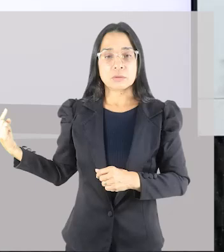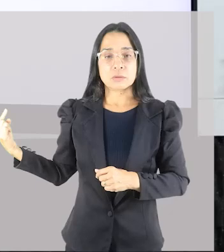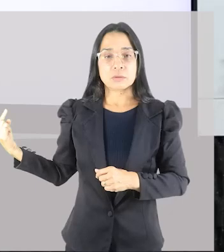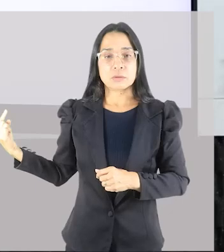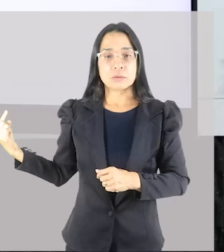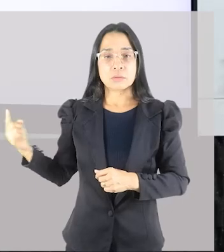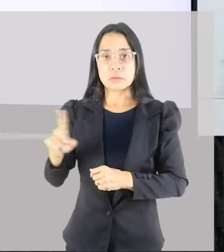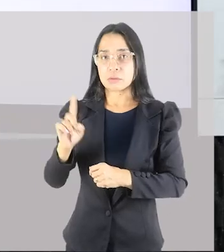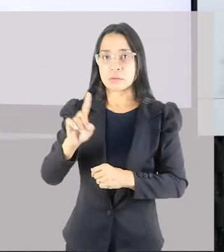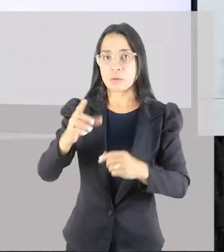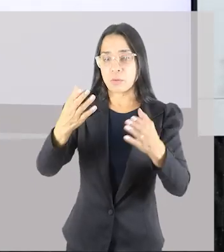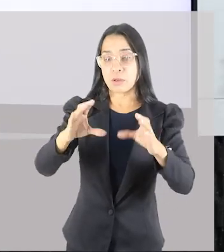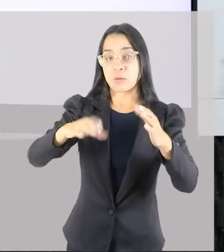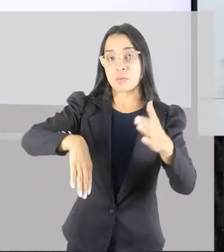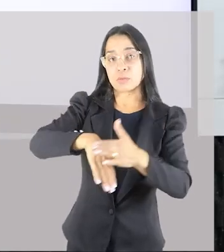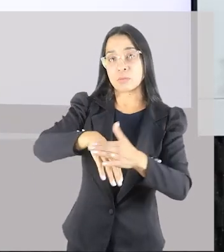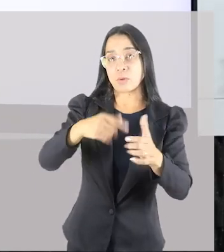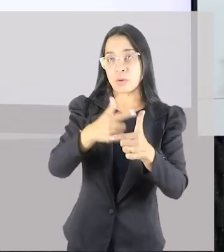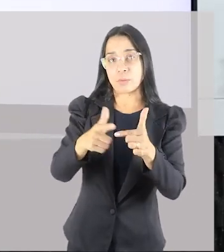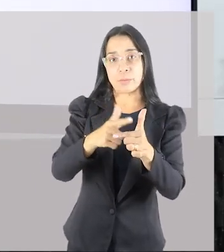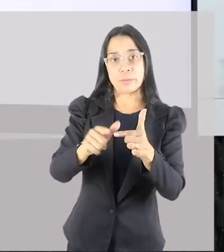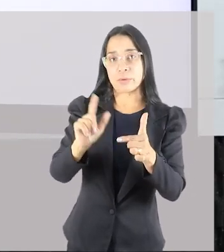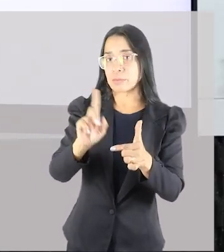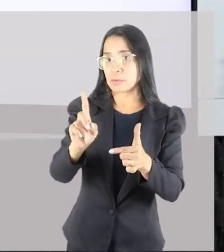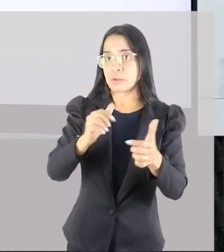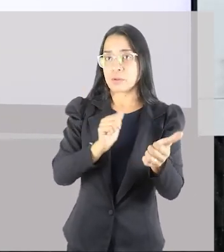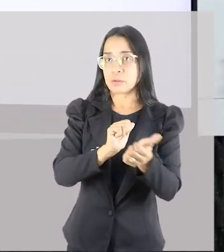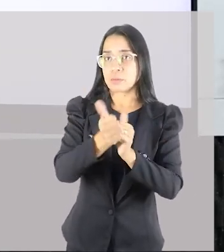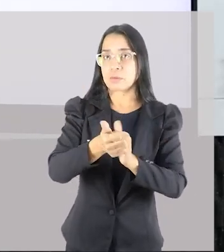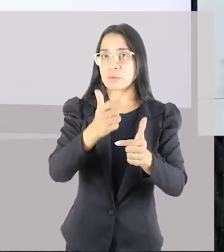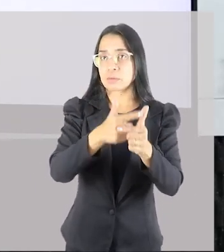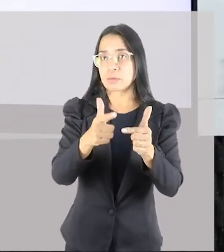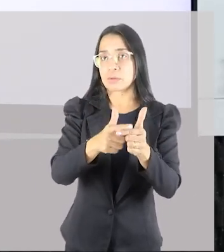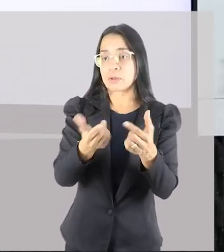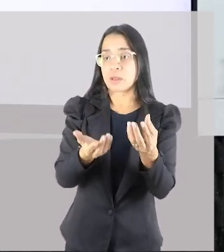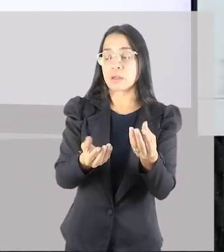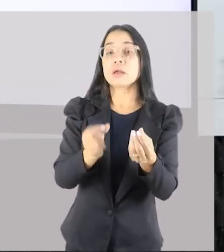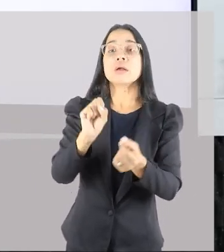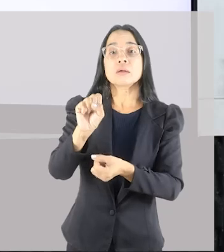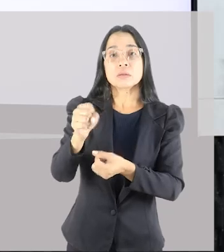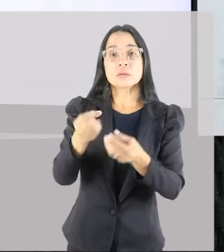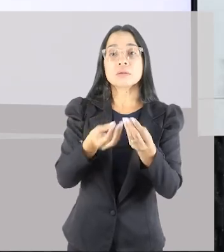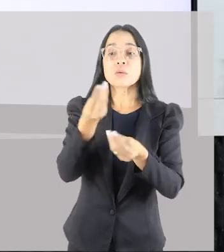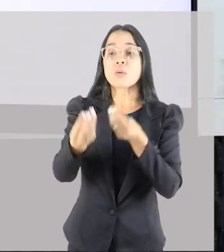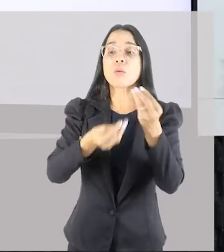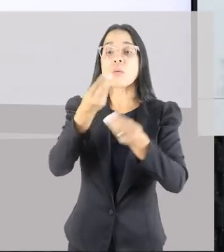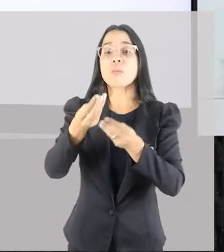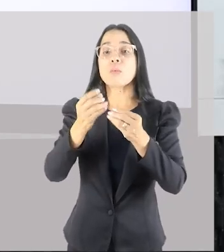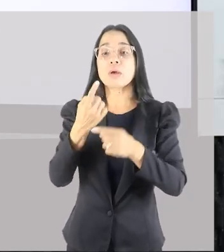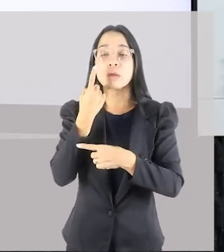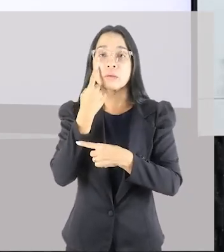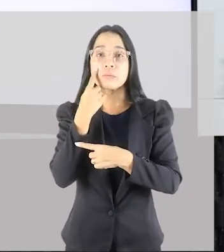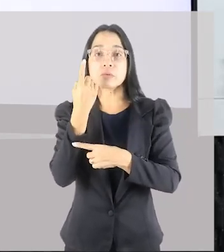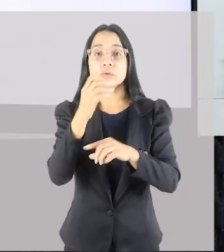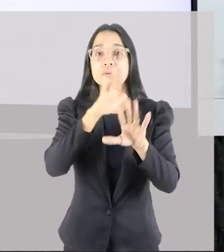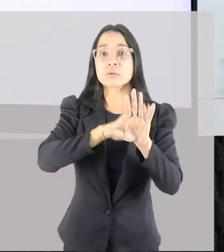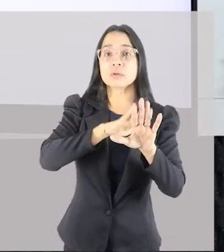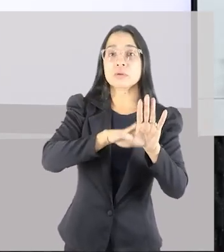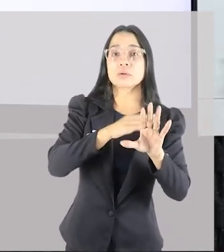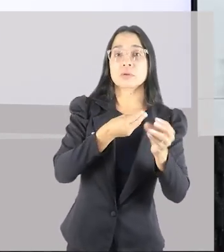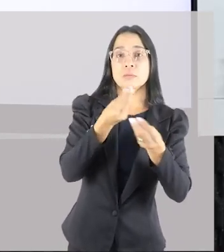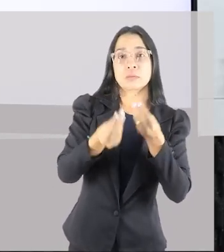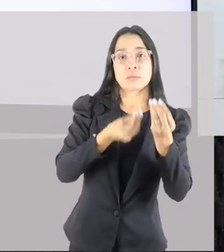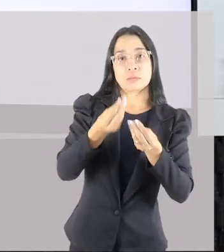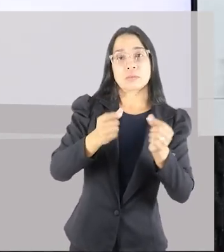é o futebol que é o problema não é o esporte que é o problema e sim a forma como ele é encarado ideologicamente a